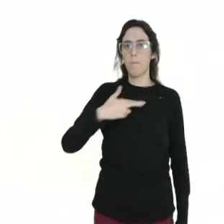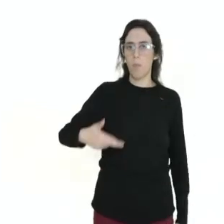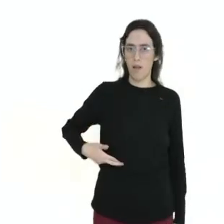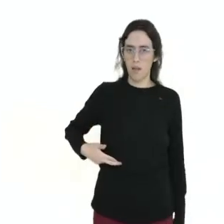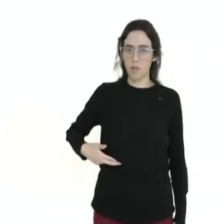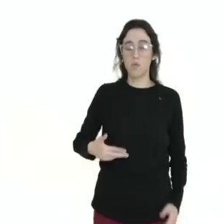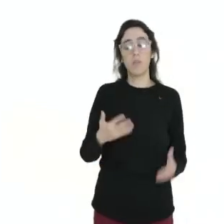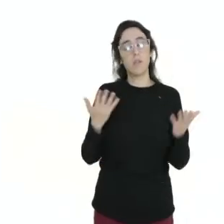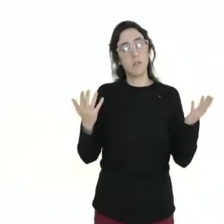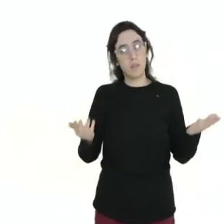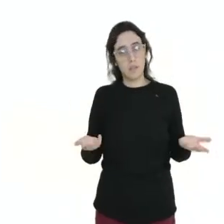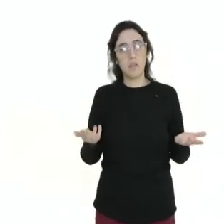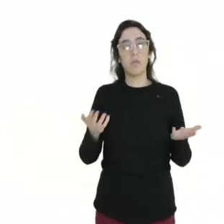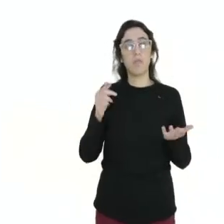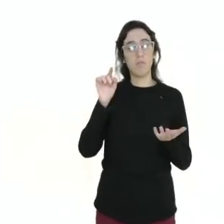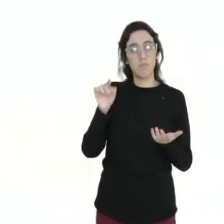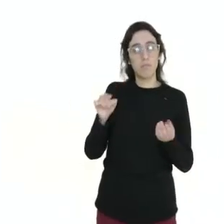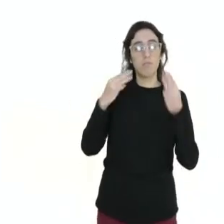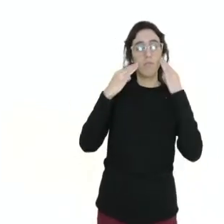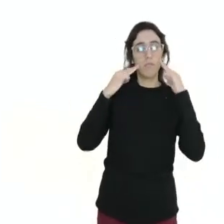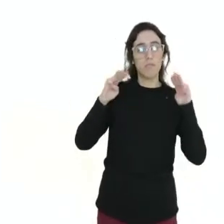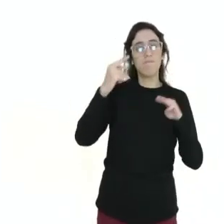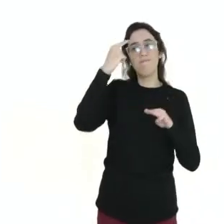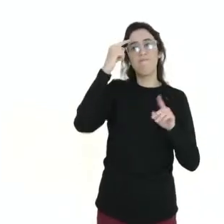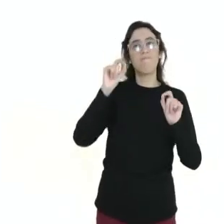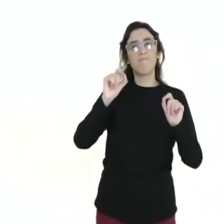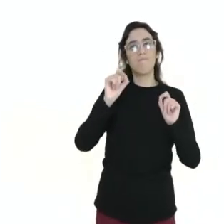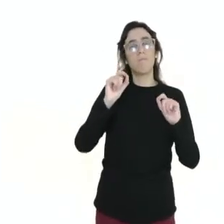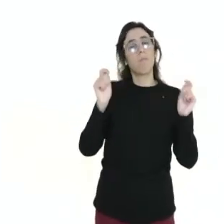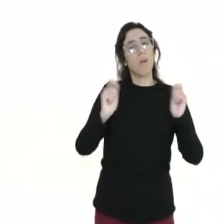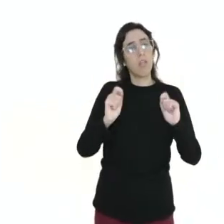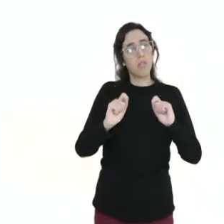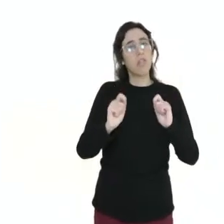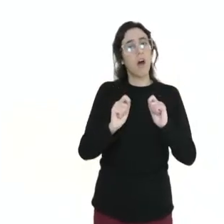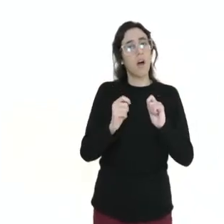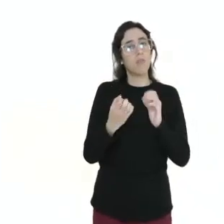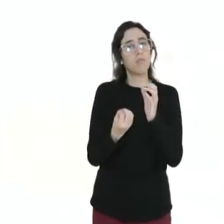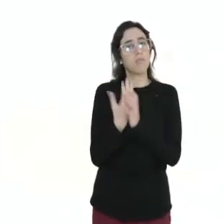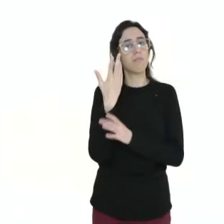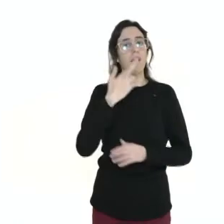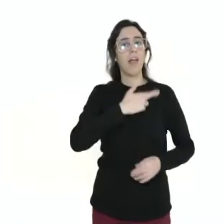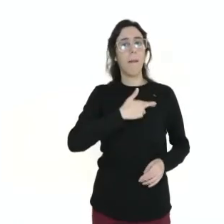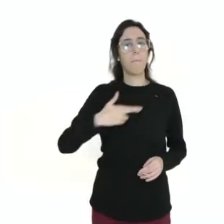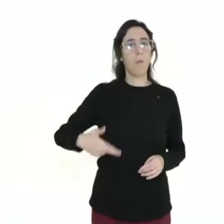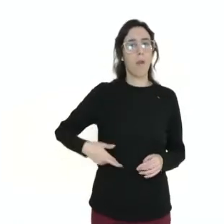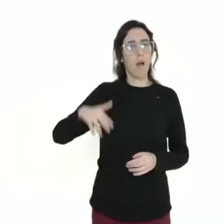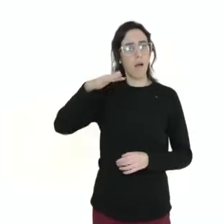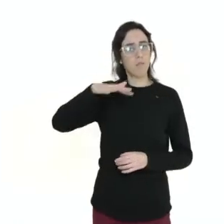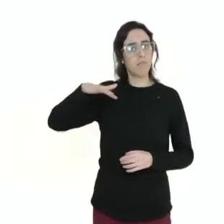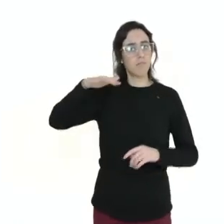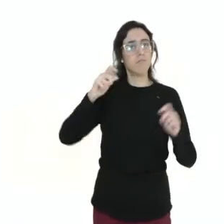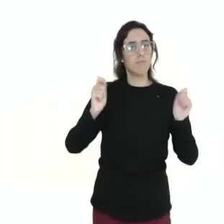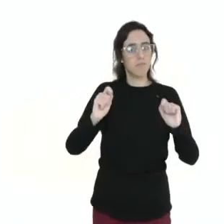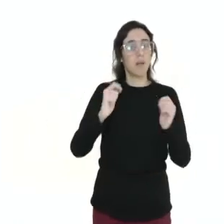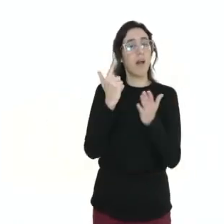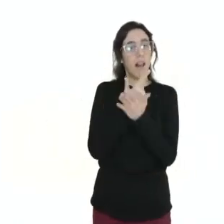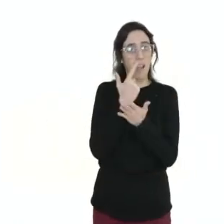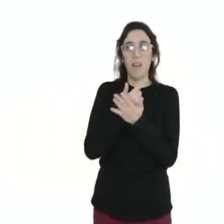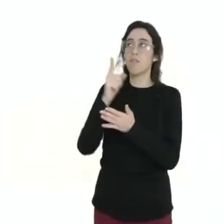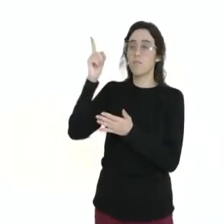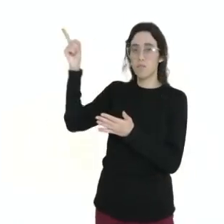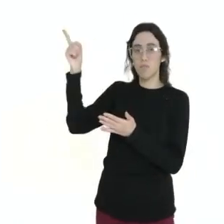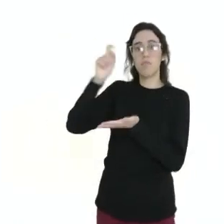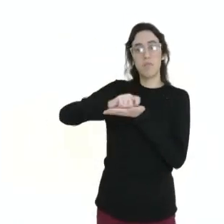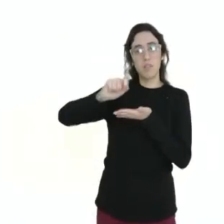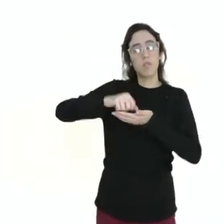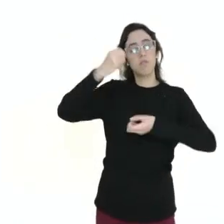vai propor o ideal republicano já nesse livro de 517, tá? Então, são teorias,